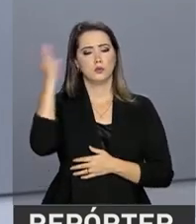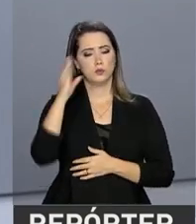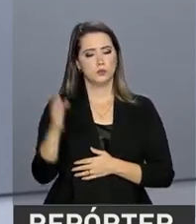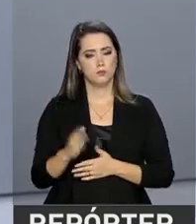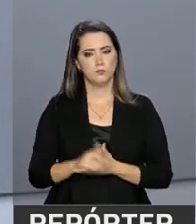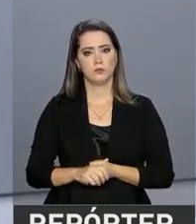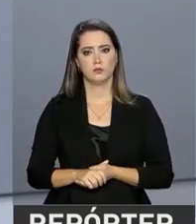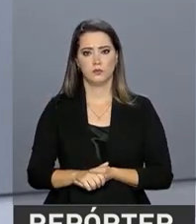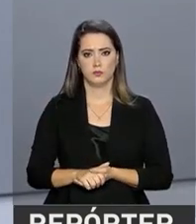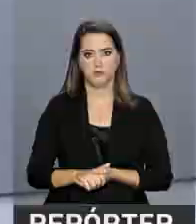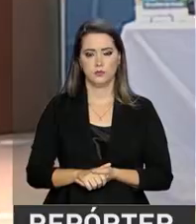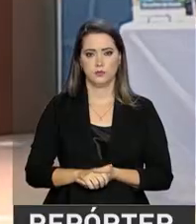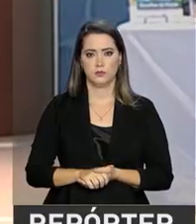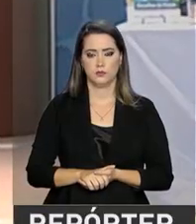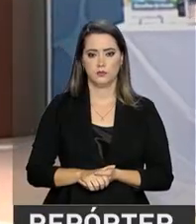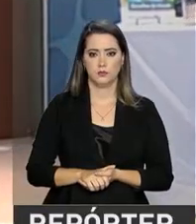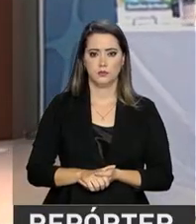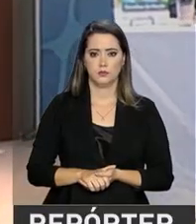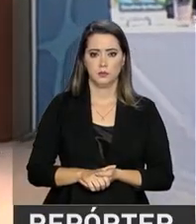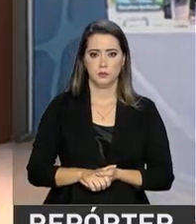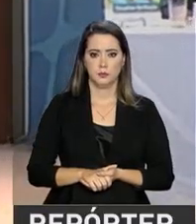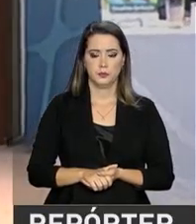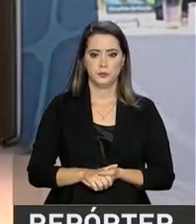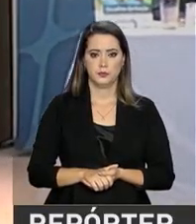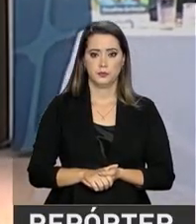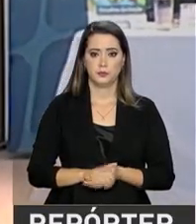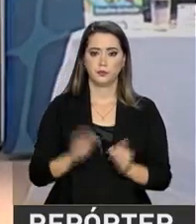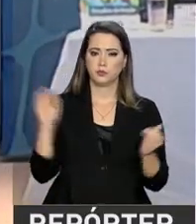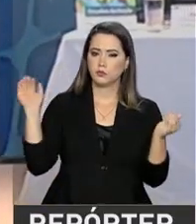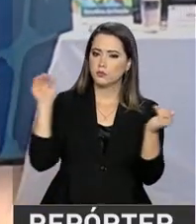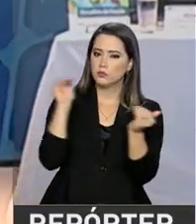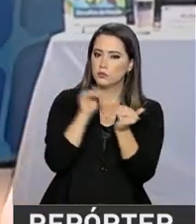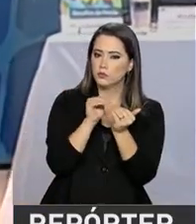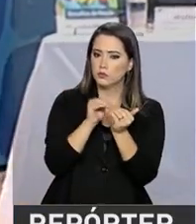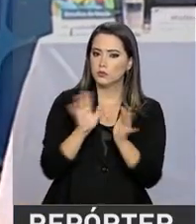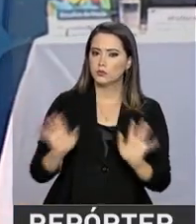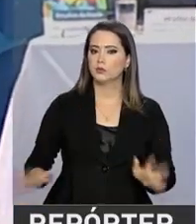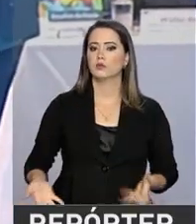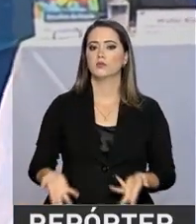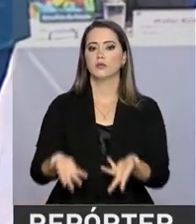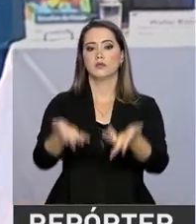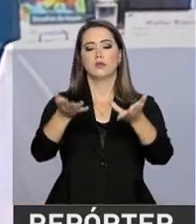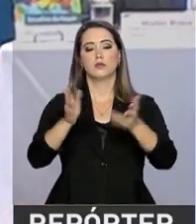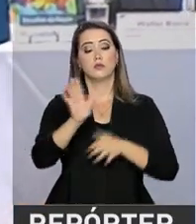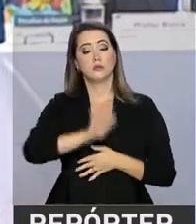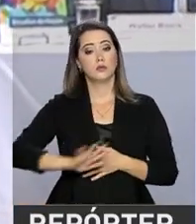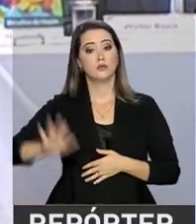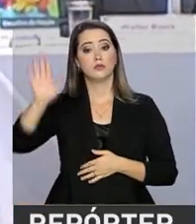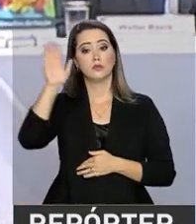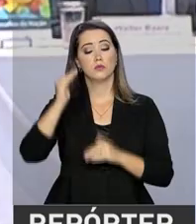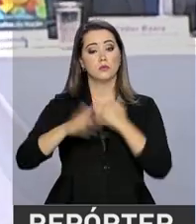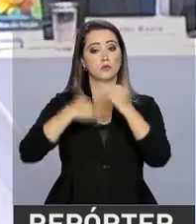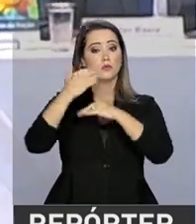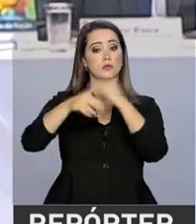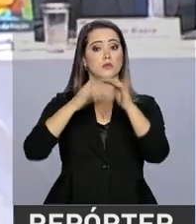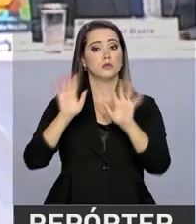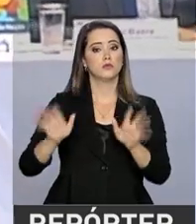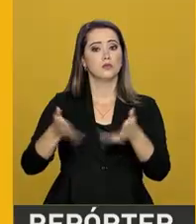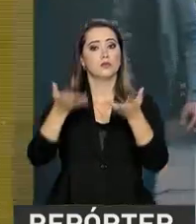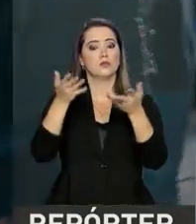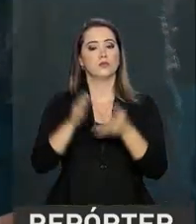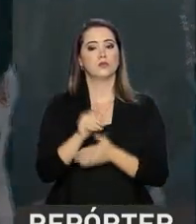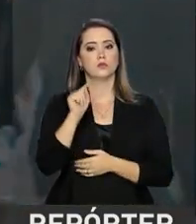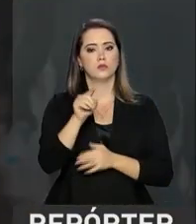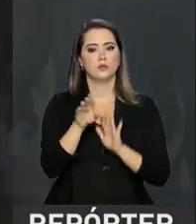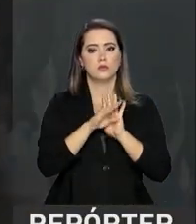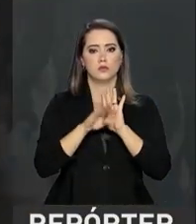os rumos do país. O foco é promover o desenvolvimento nacional com o aumento da produtividade.